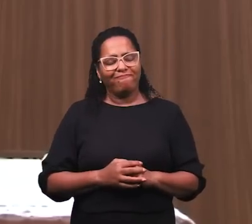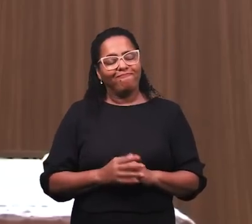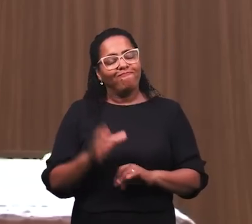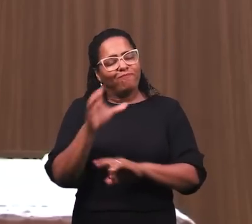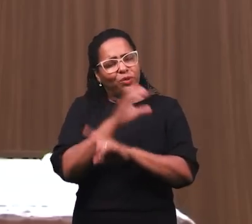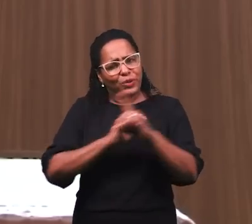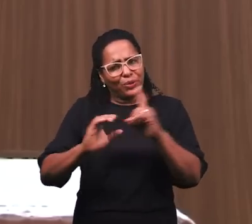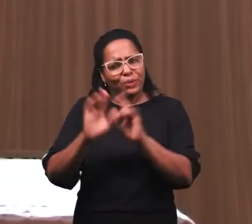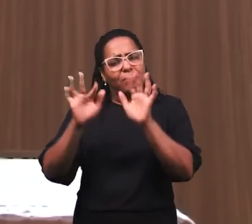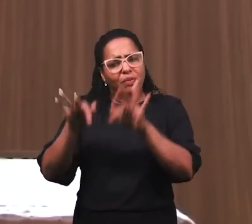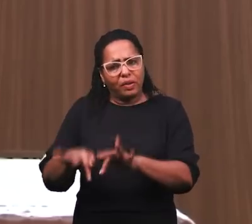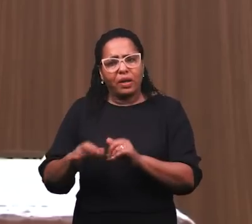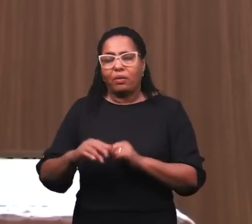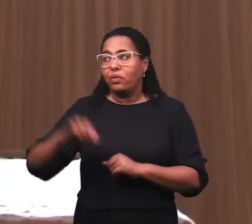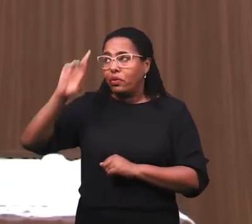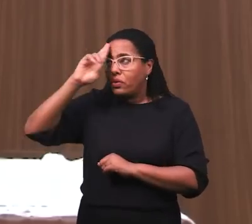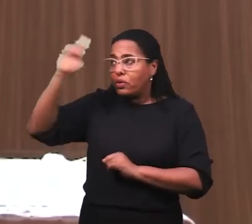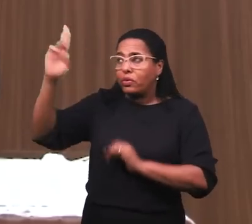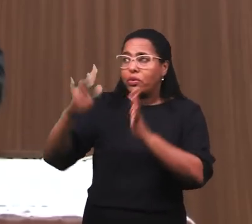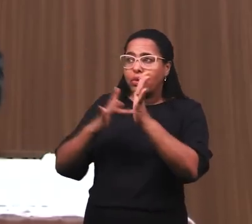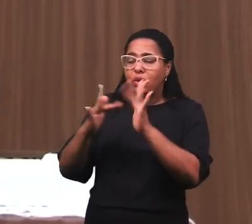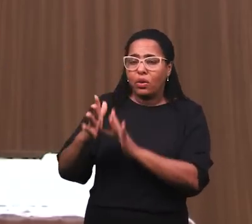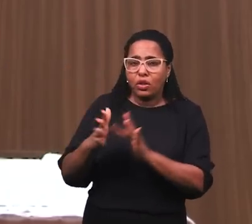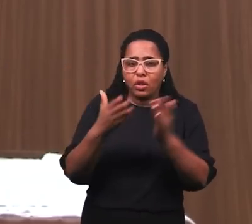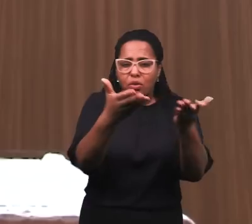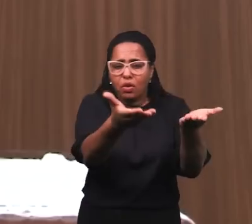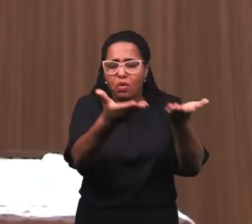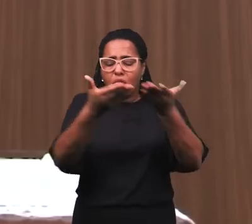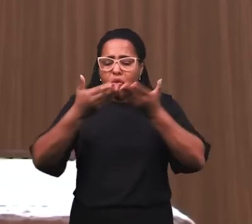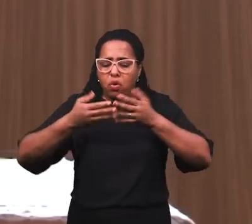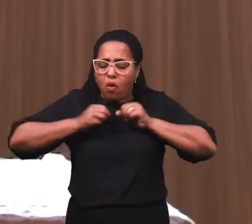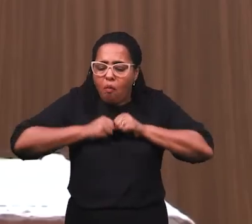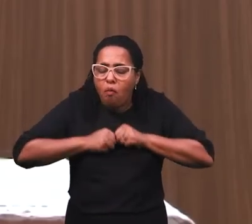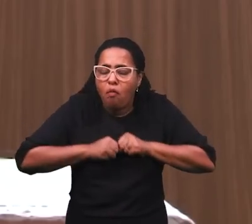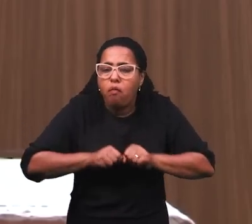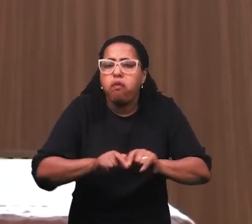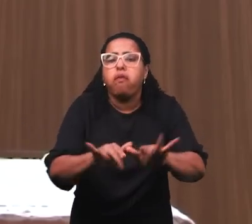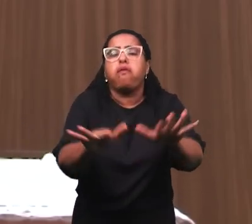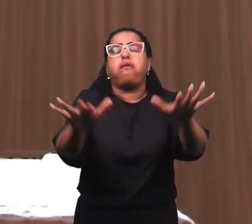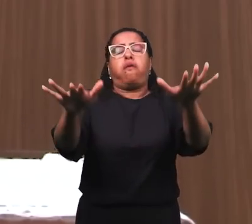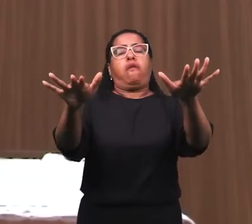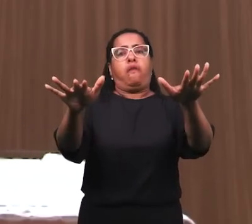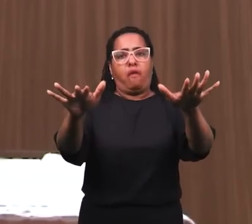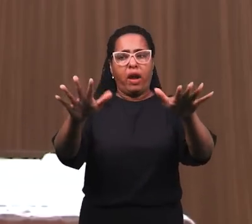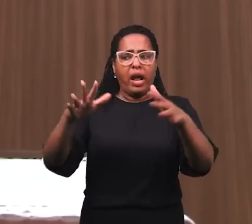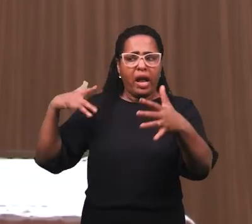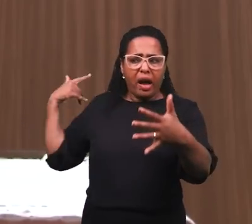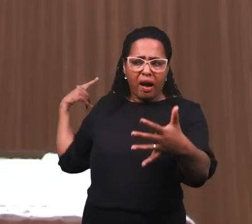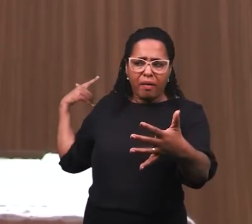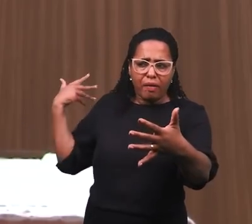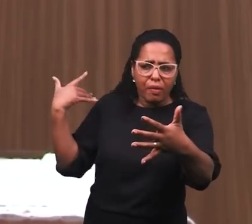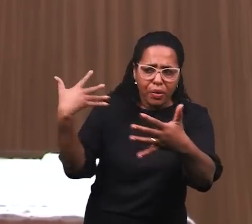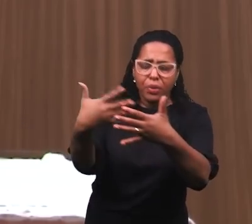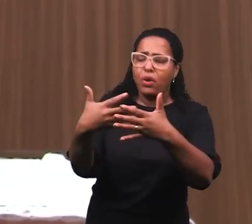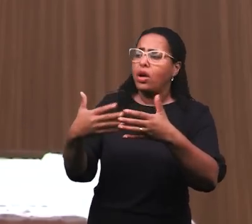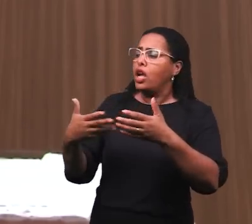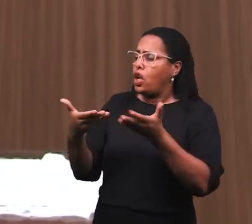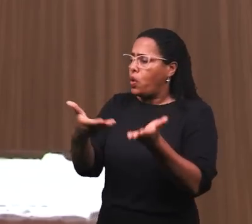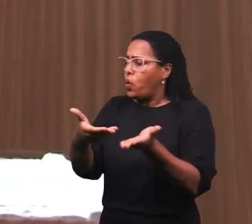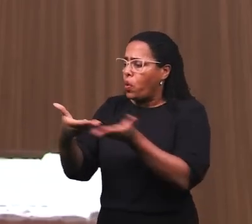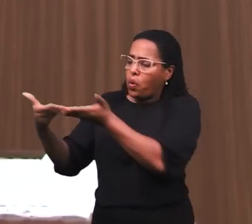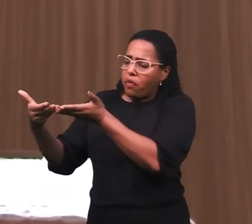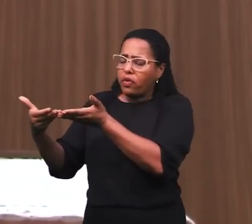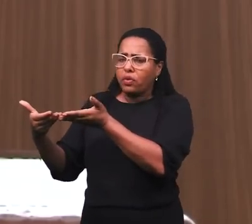culto e o convite do Senhor Jesus ecoa até os nossos dias. Ele convidou ali os discípulos e continua nos convidando: